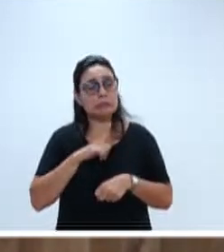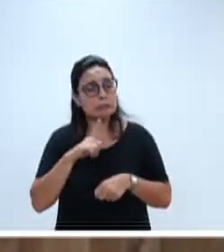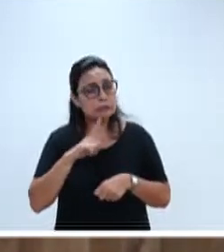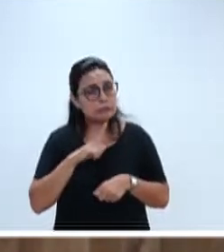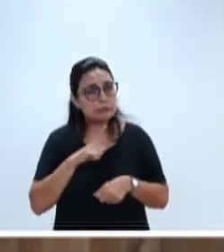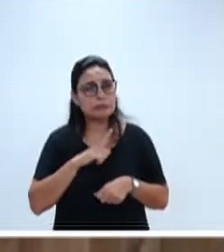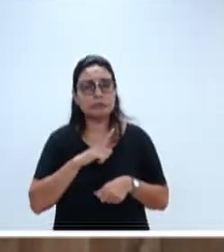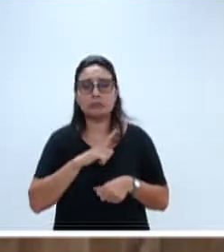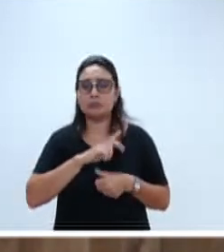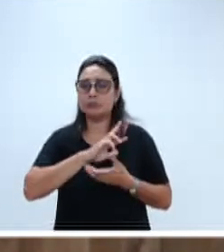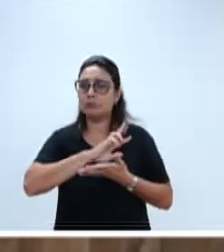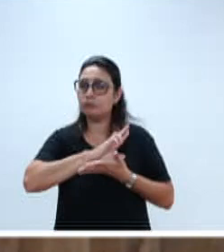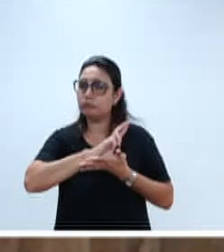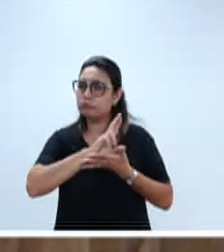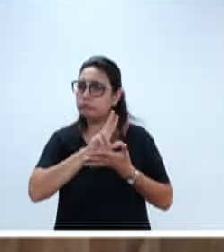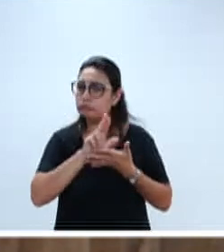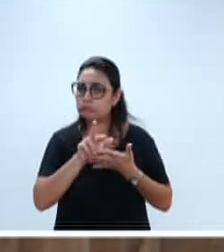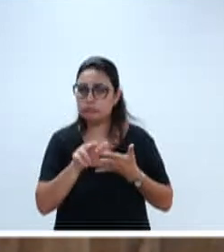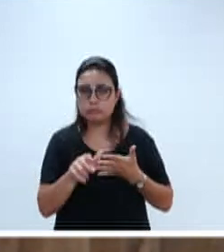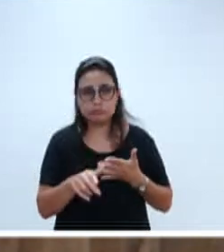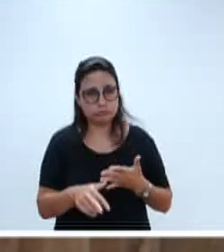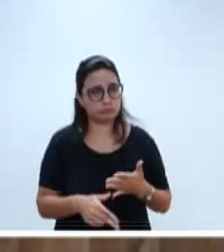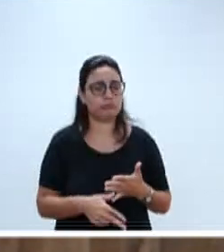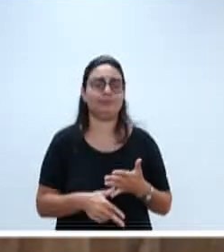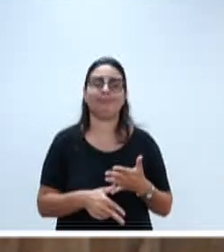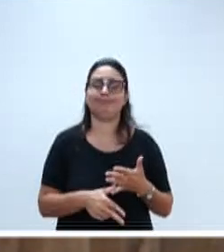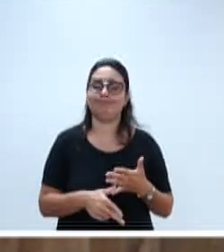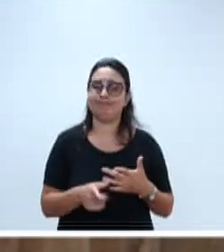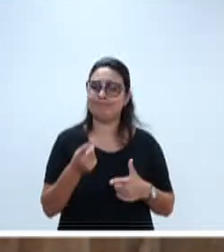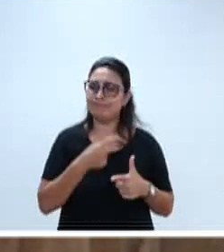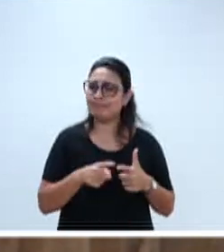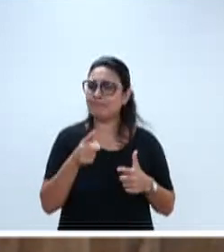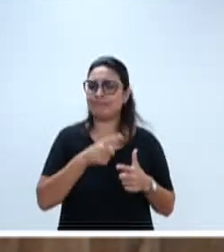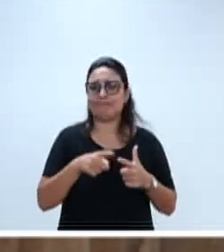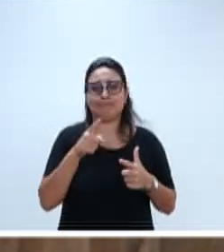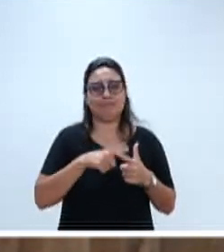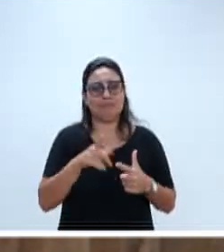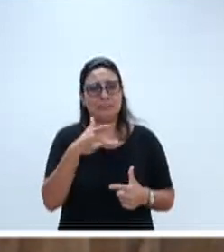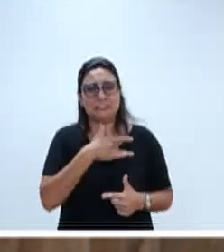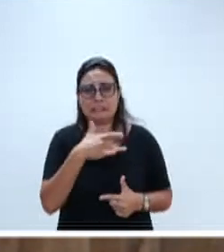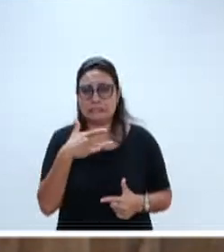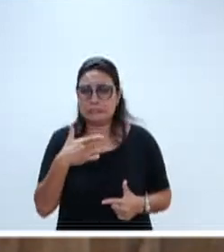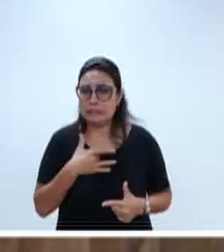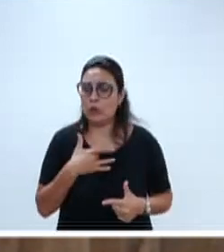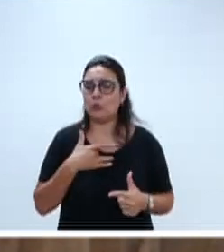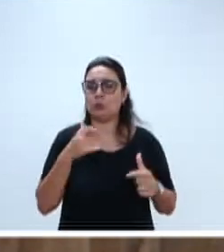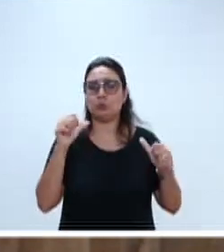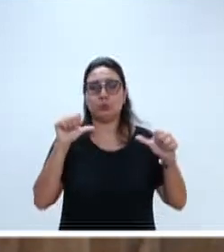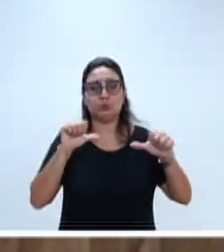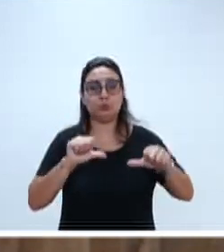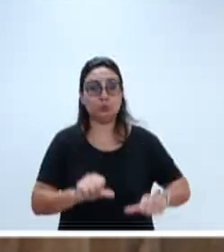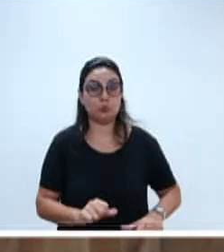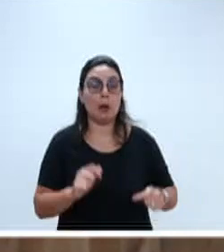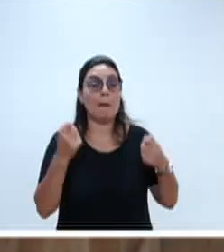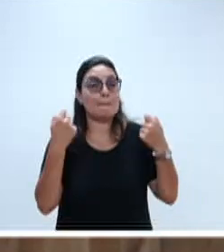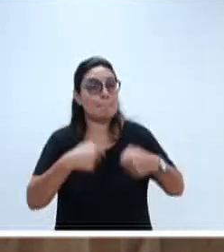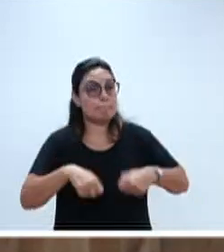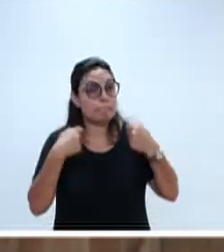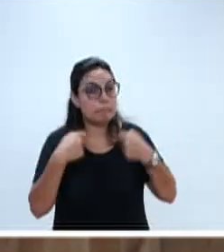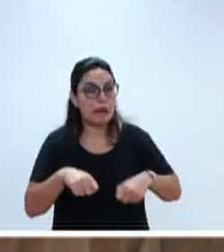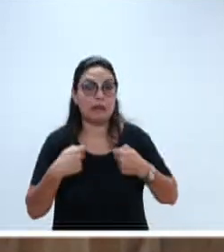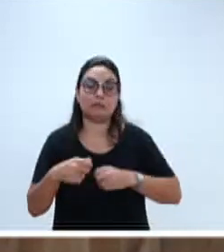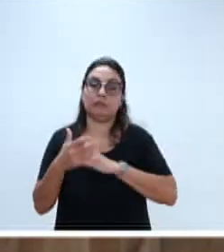orando pela Rose Camino, pela Verinha e pela dona Guaraci, irmã do